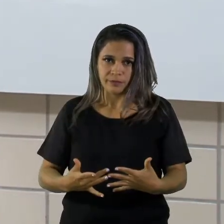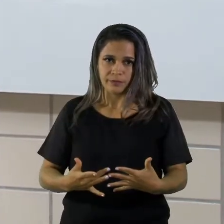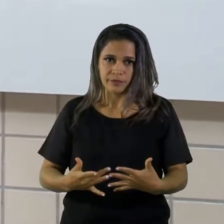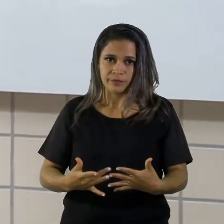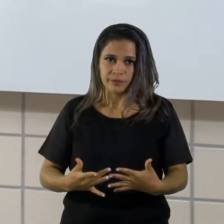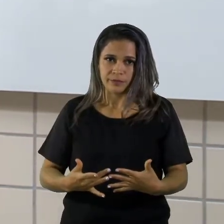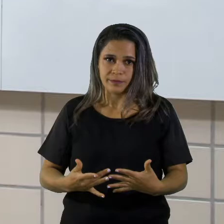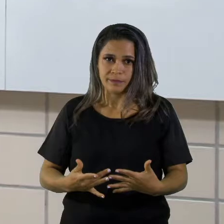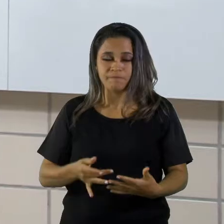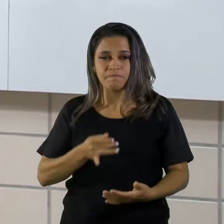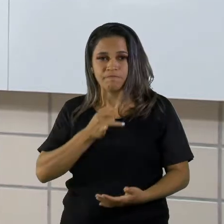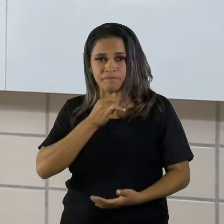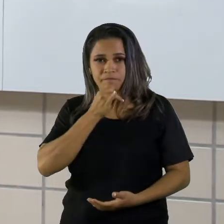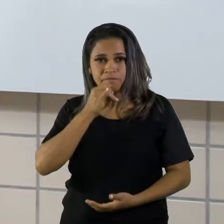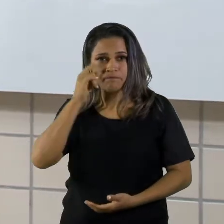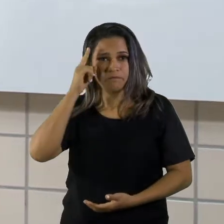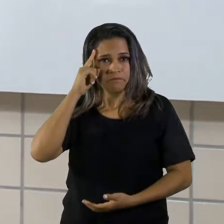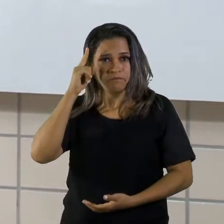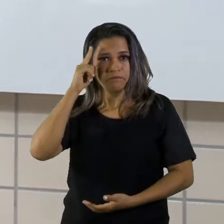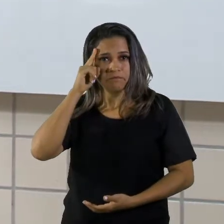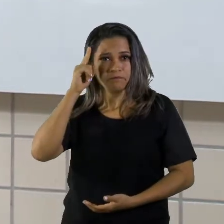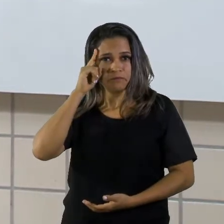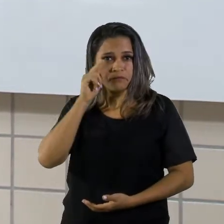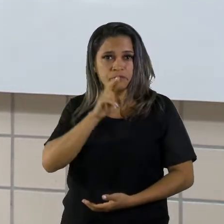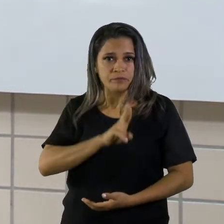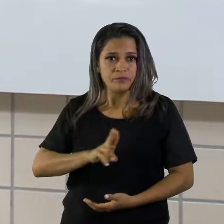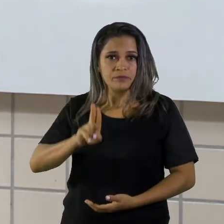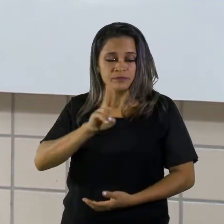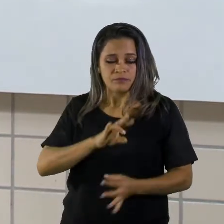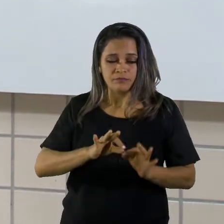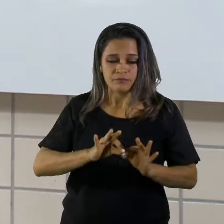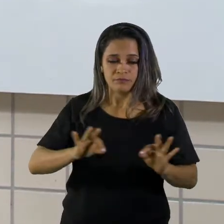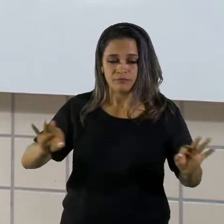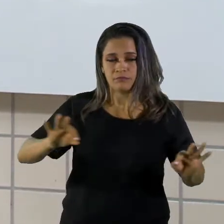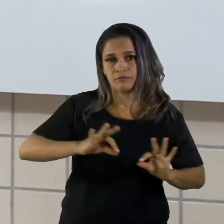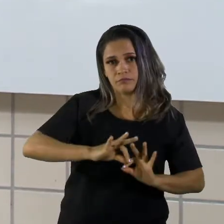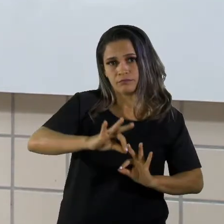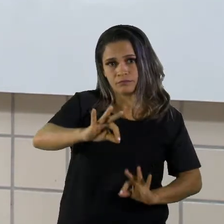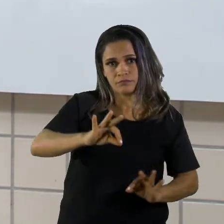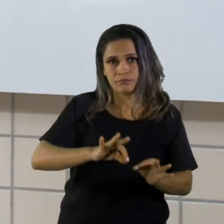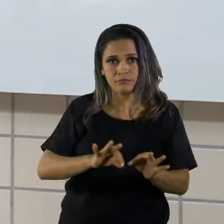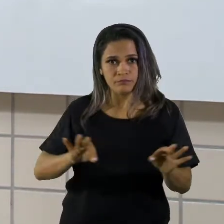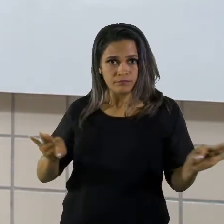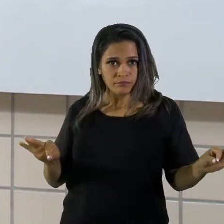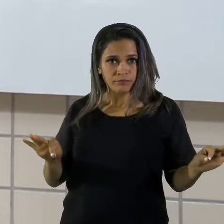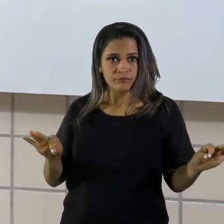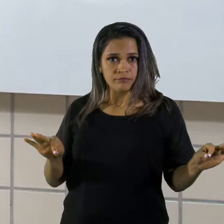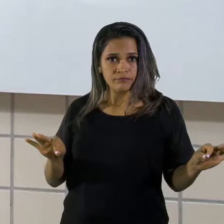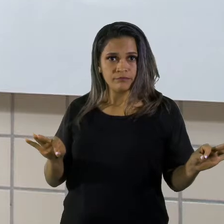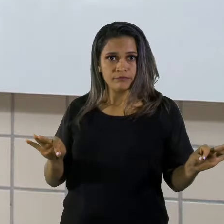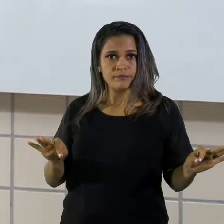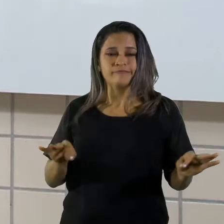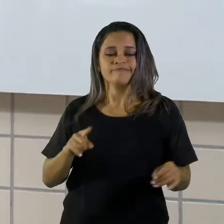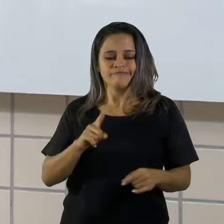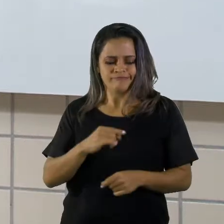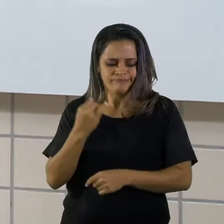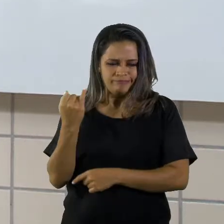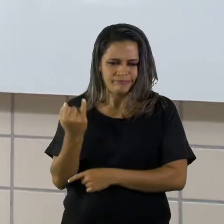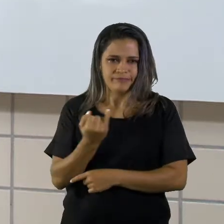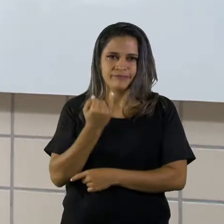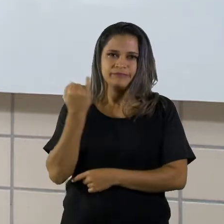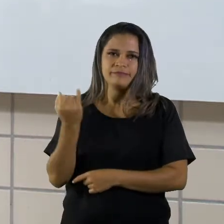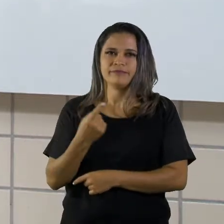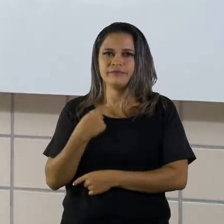no cotidiano que se utiliza da unidade de medida comprimento. Então, ela é muito importante para a